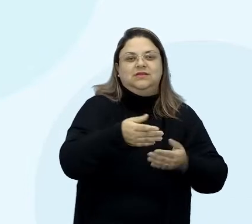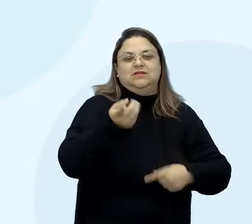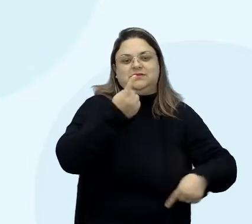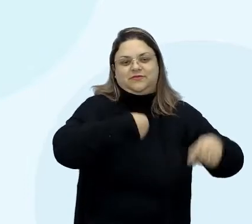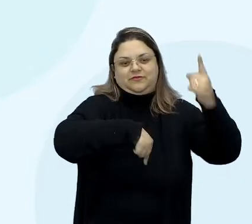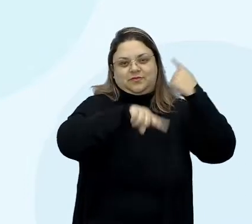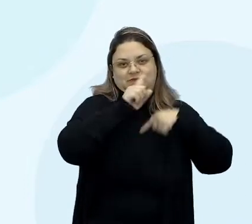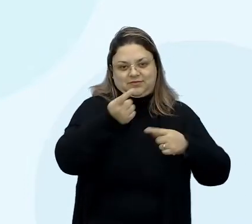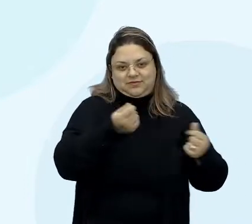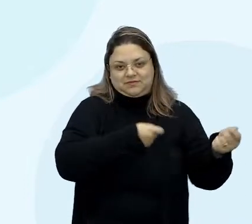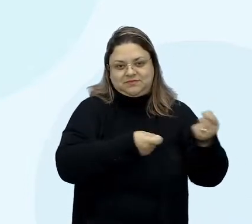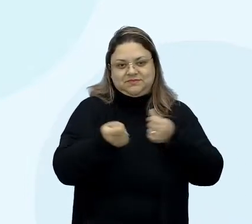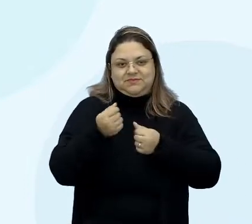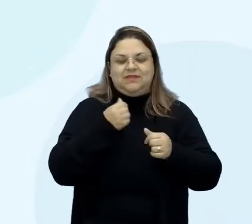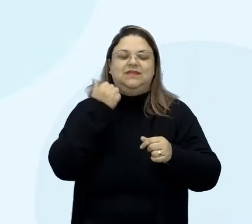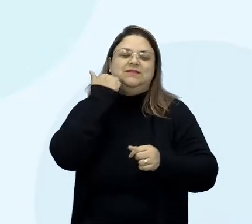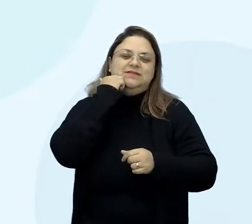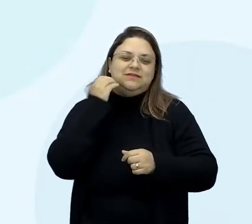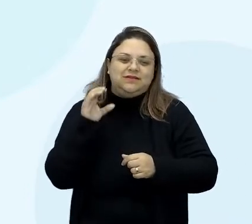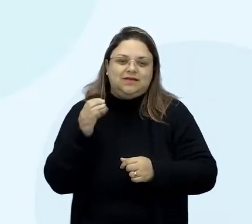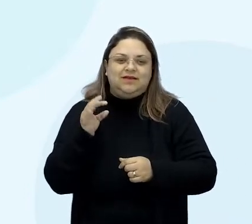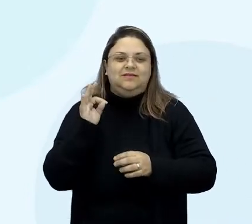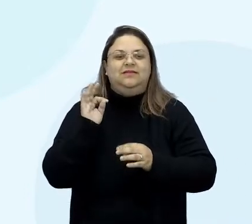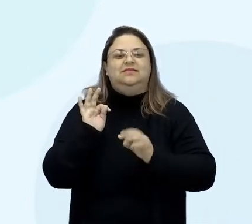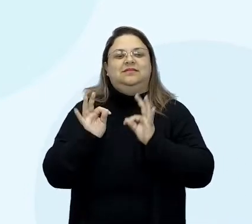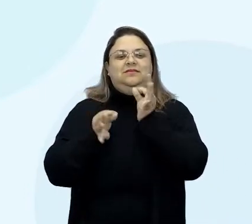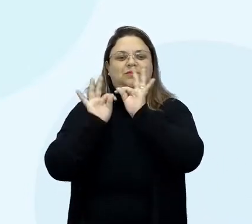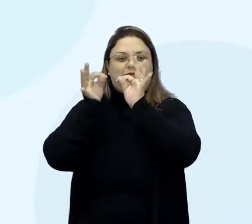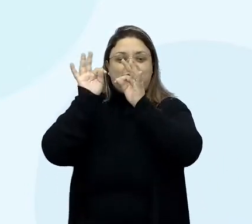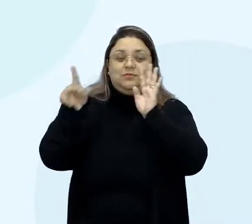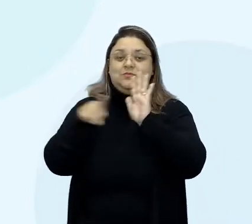Ciência, Tecnologia e Inovação do Governo do Estado de